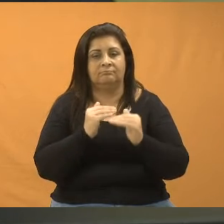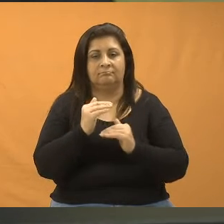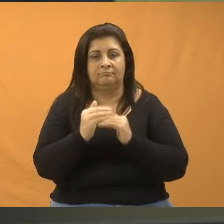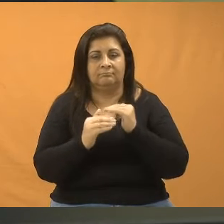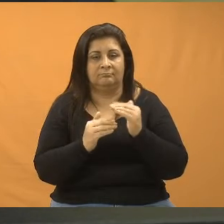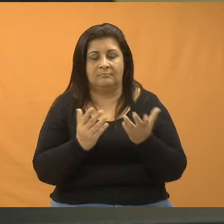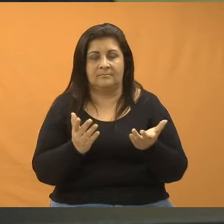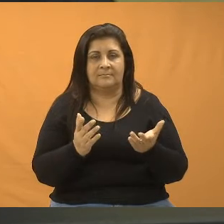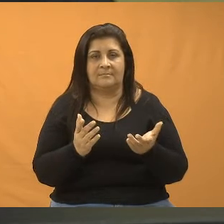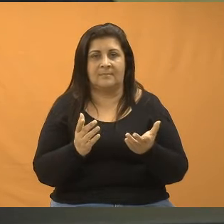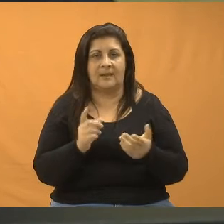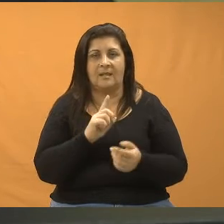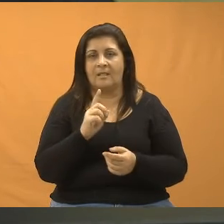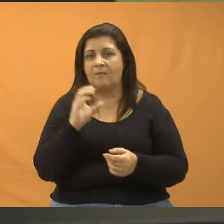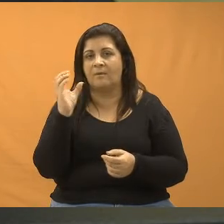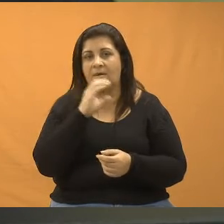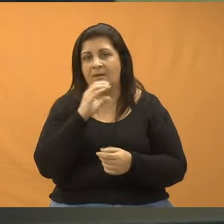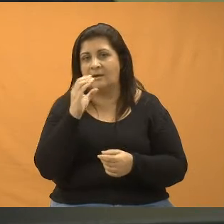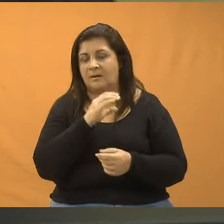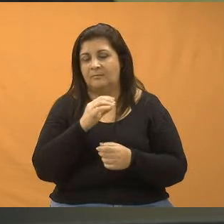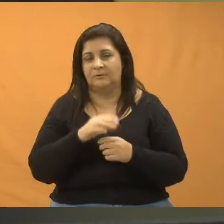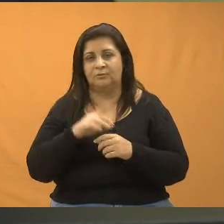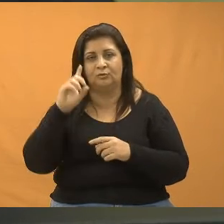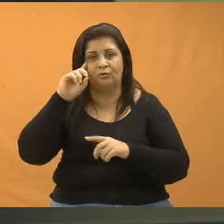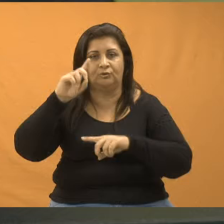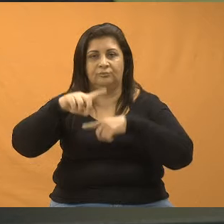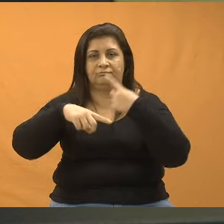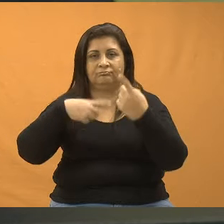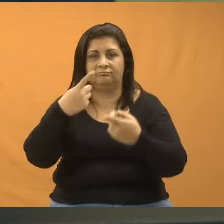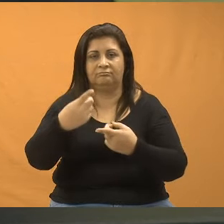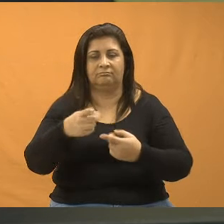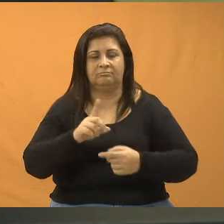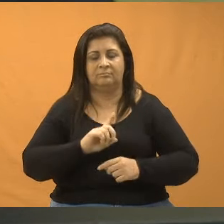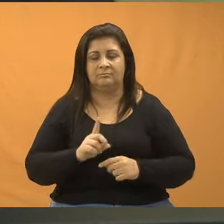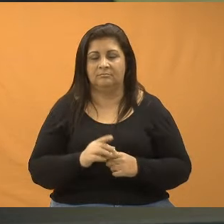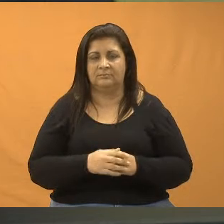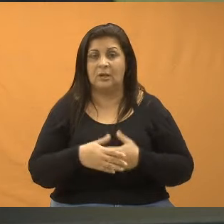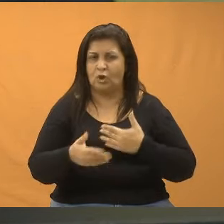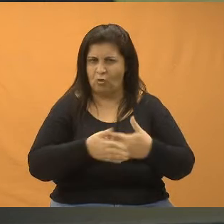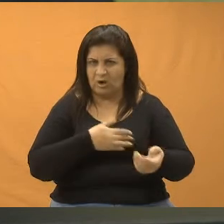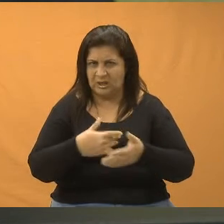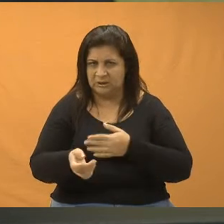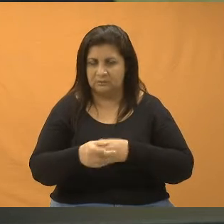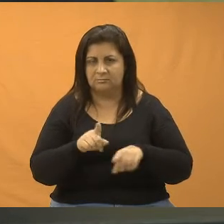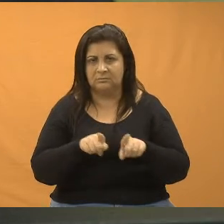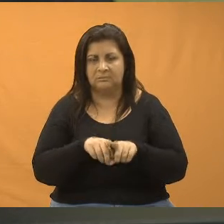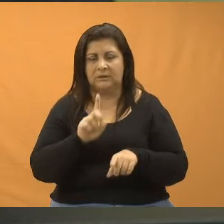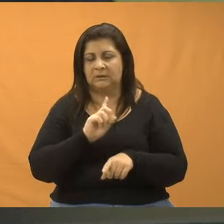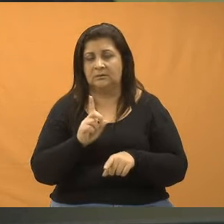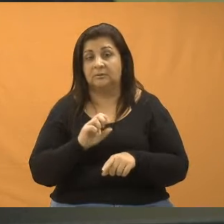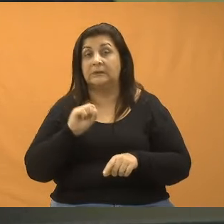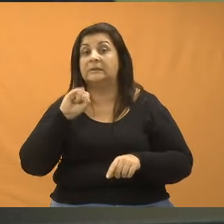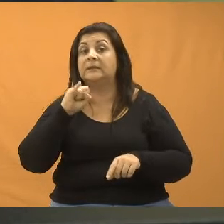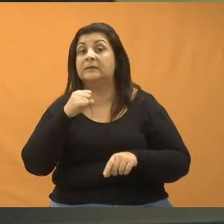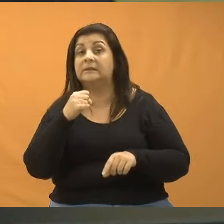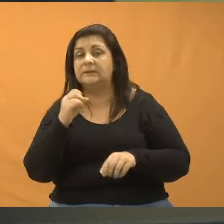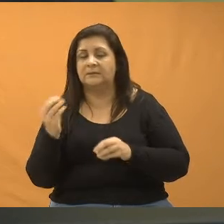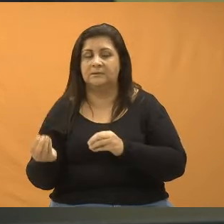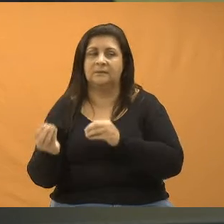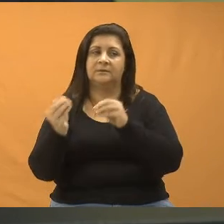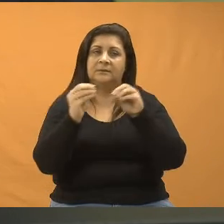algo que vai ser feito da noite para o dia, não vai ser feito de forma irresponsável, se é que vai ser feito essa entrega,